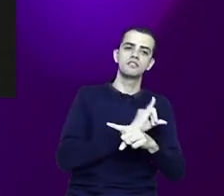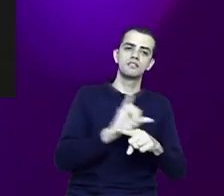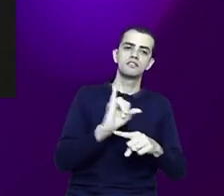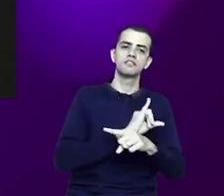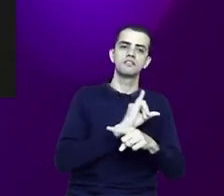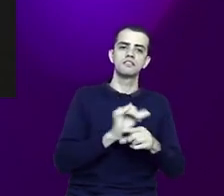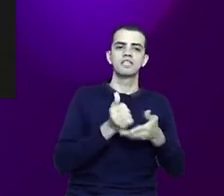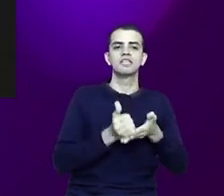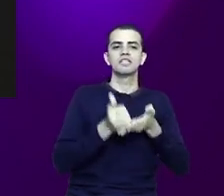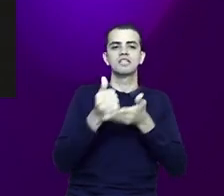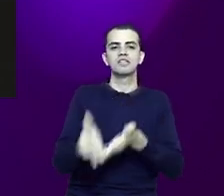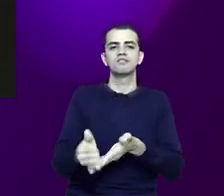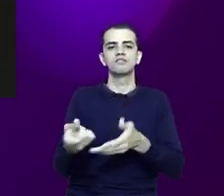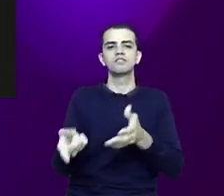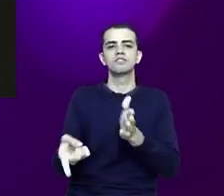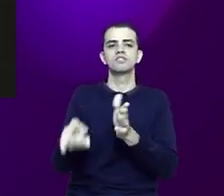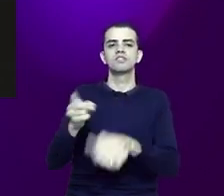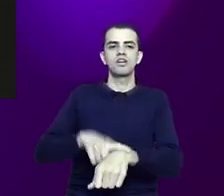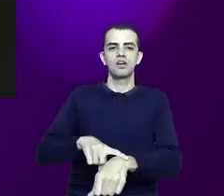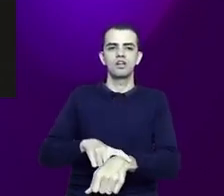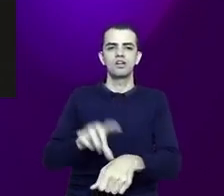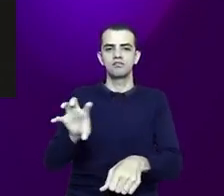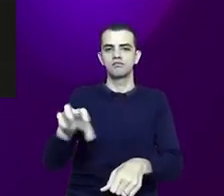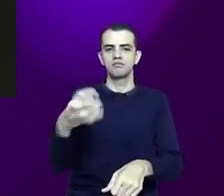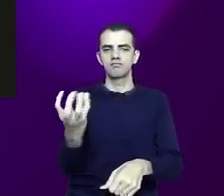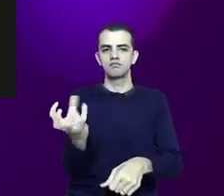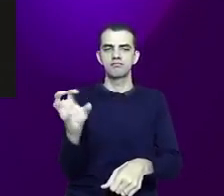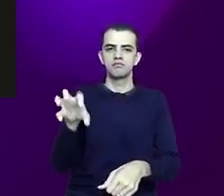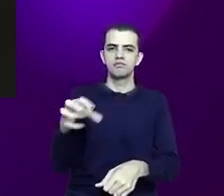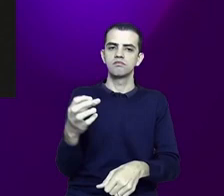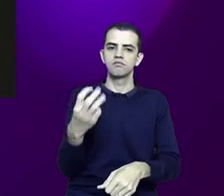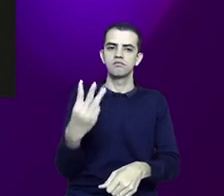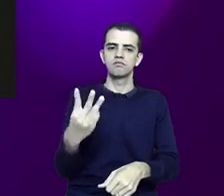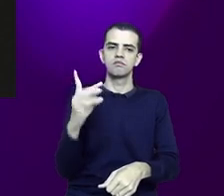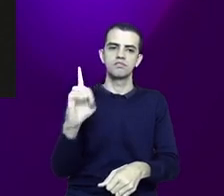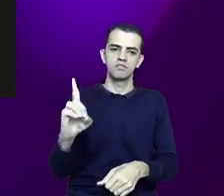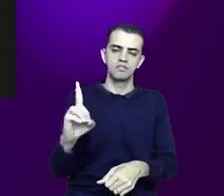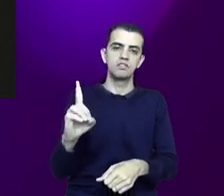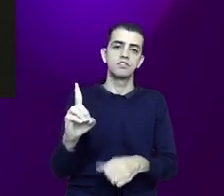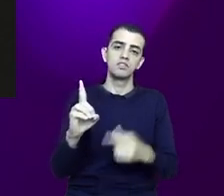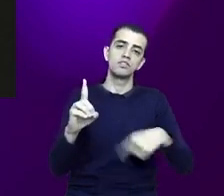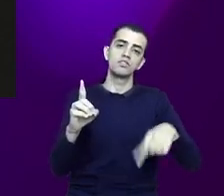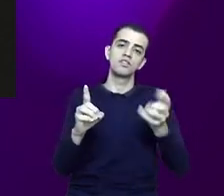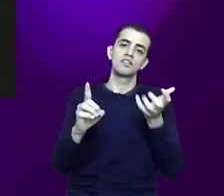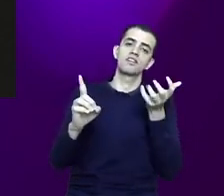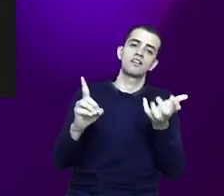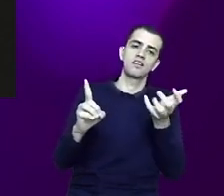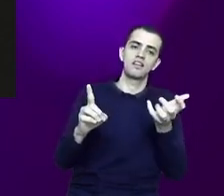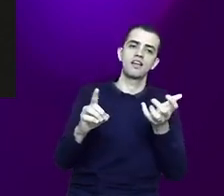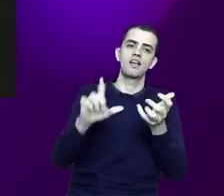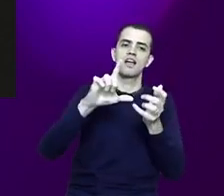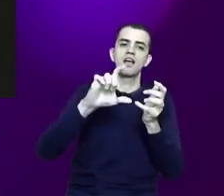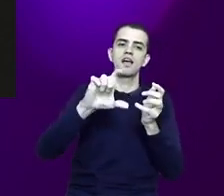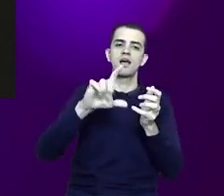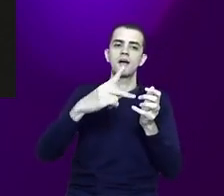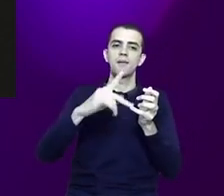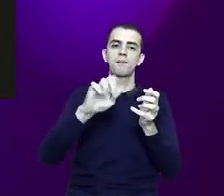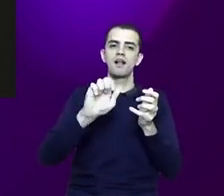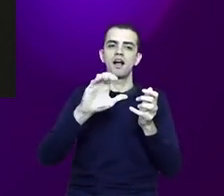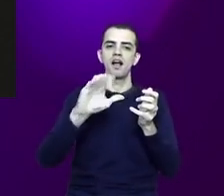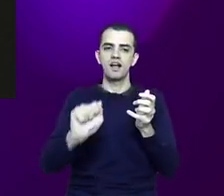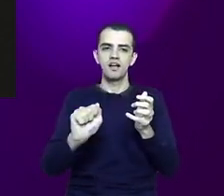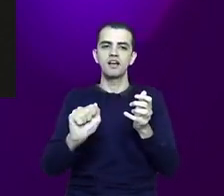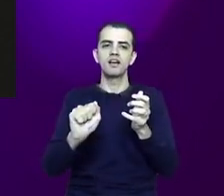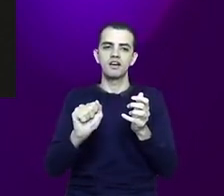sala de cirurgia esse modelo 3D, o que a gente pretende, onde a gente pretende colocar a placa, a localização dos parafusos e a redução